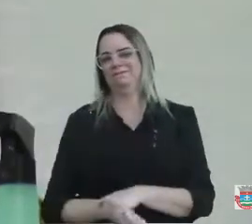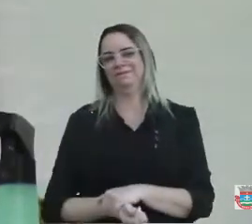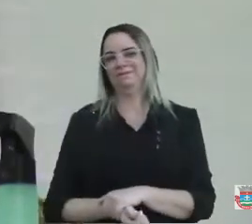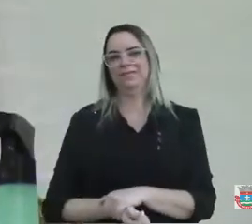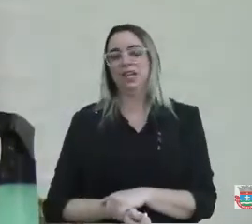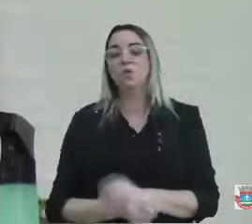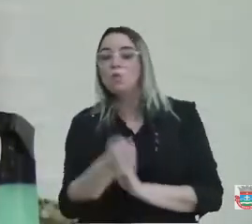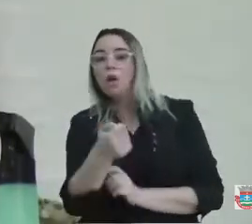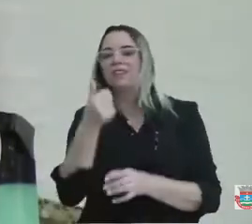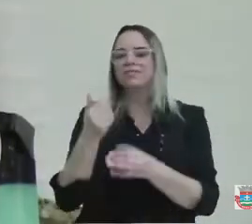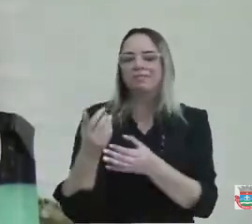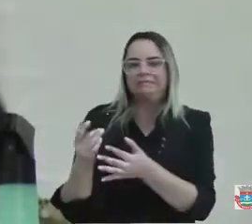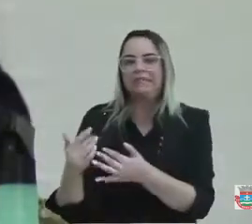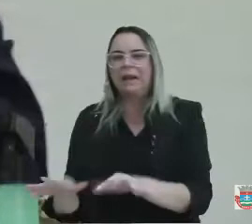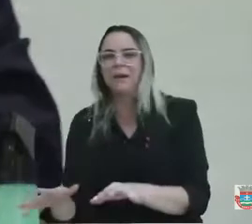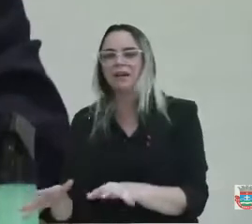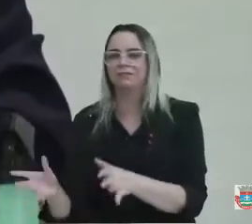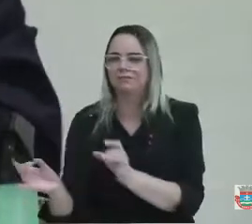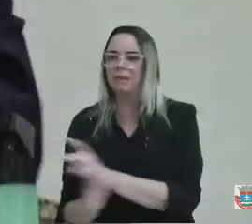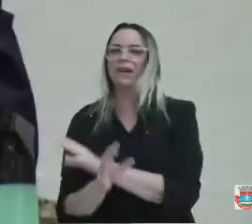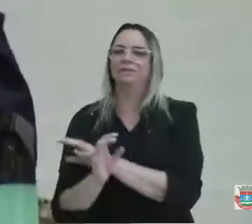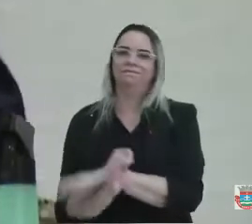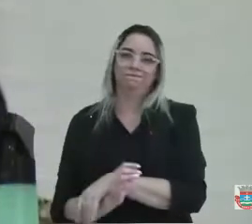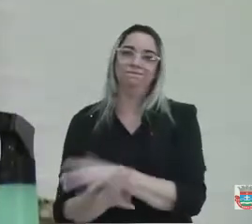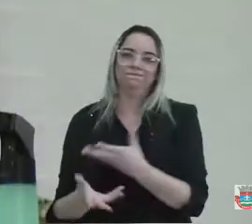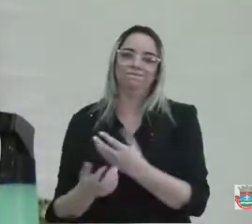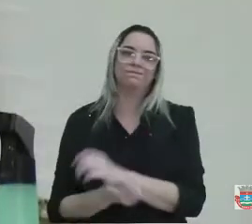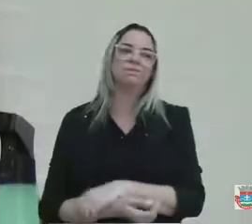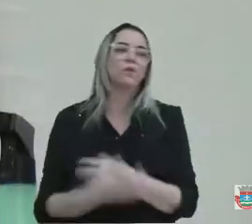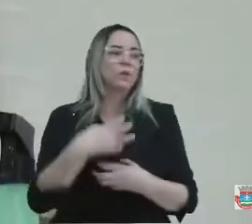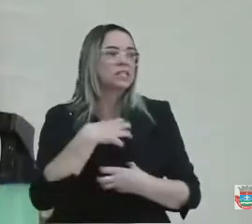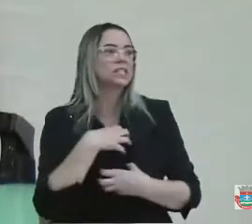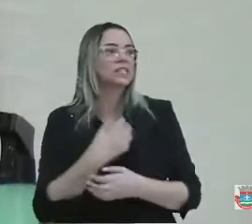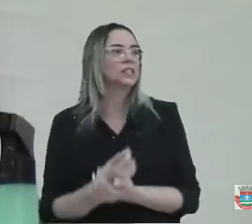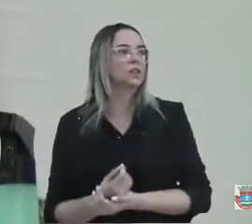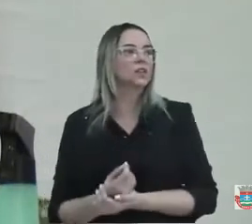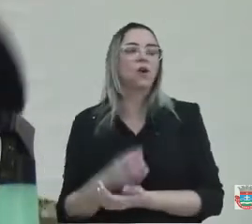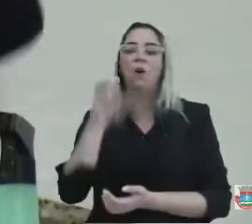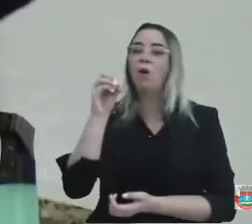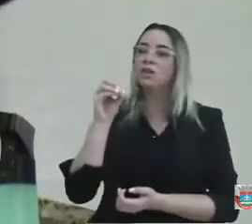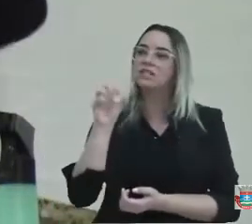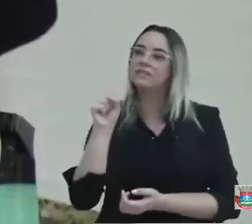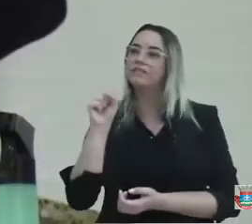Paulo Afonso na época era prefeito, botou aqui na Oswaldo Maciel,